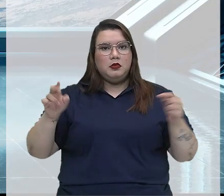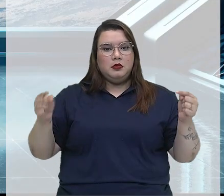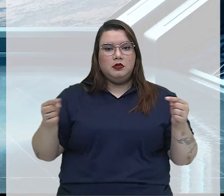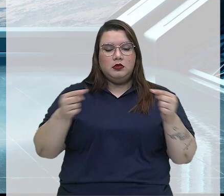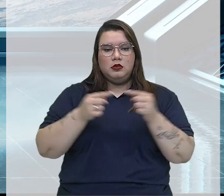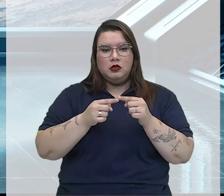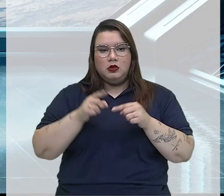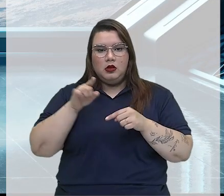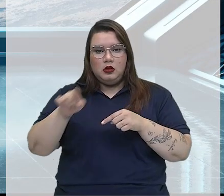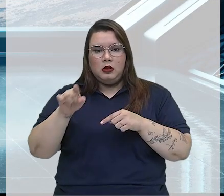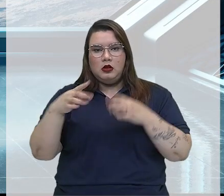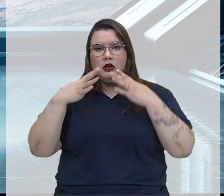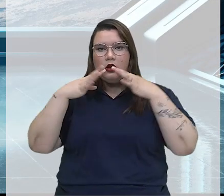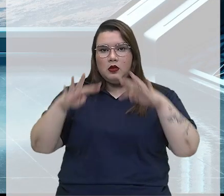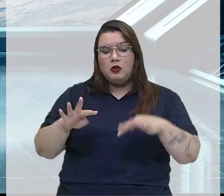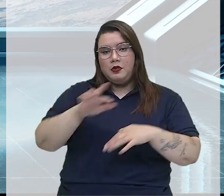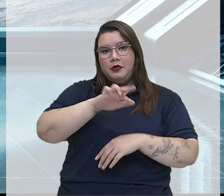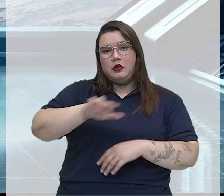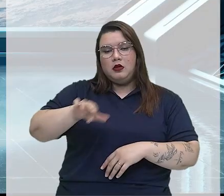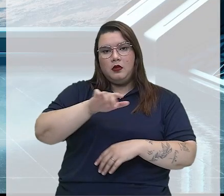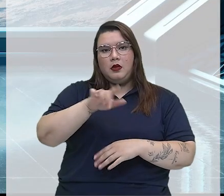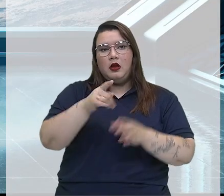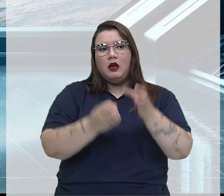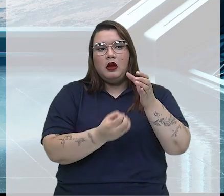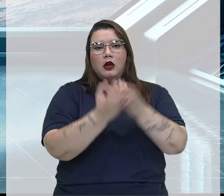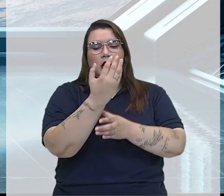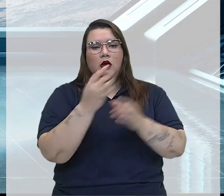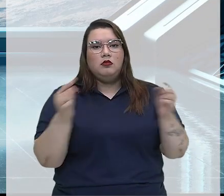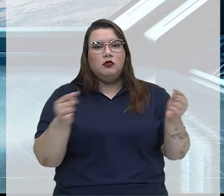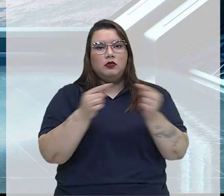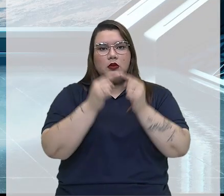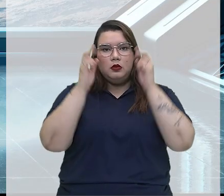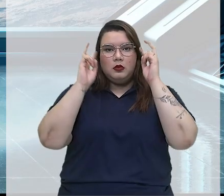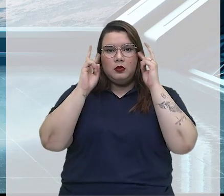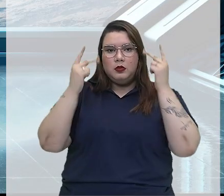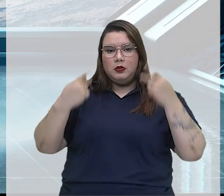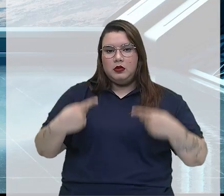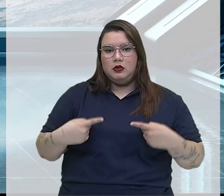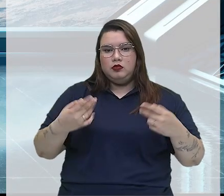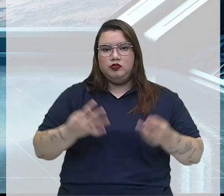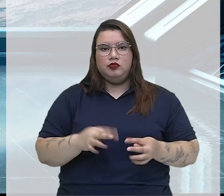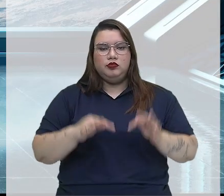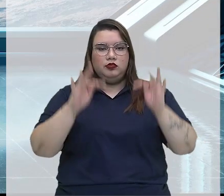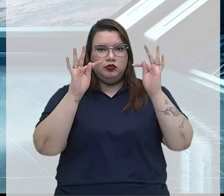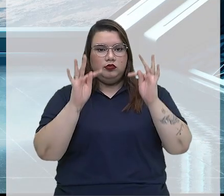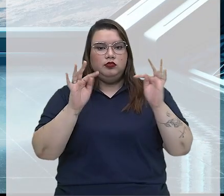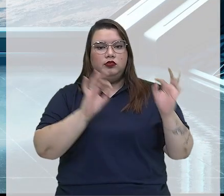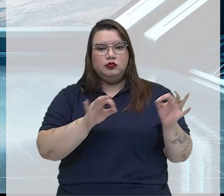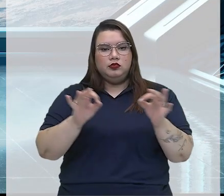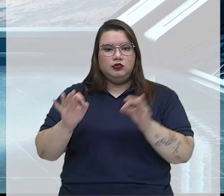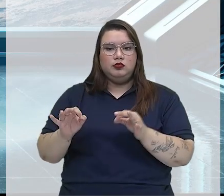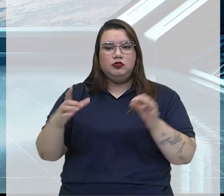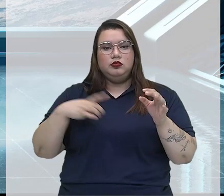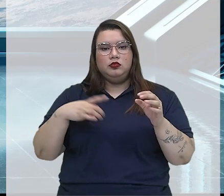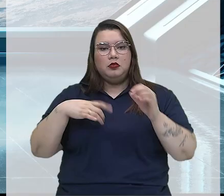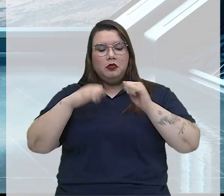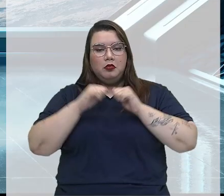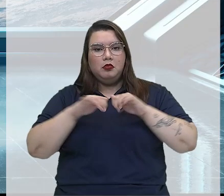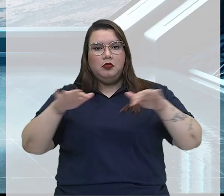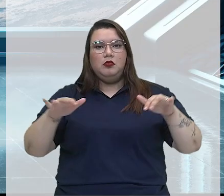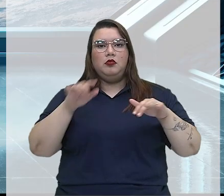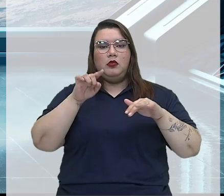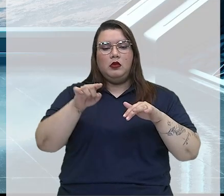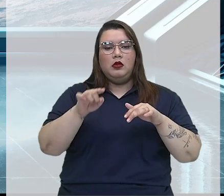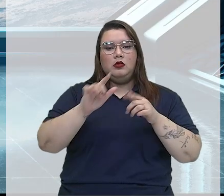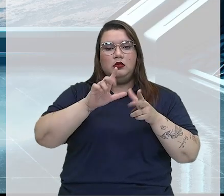nome já diz, não foi feito naturalmente. Isso ocorre através do desenvolvimento da tecnologia humana que